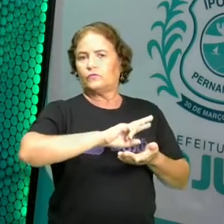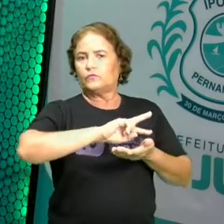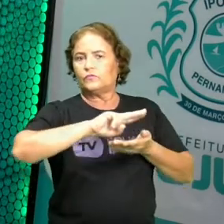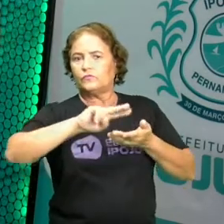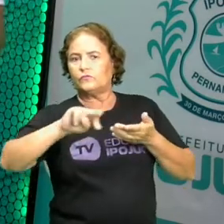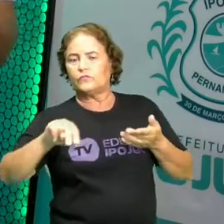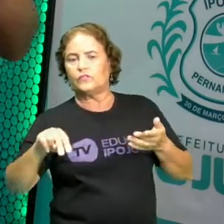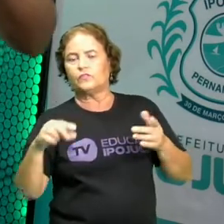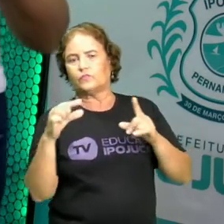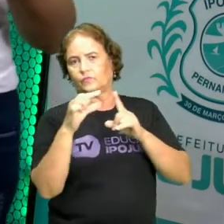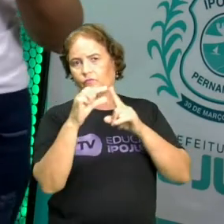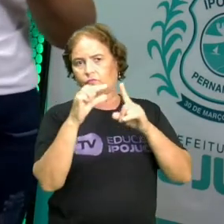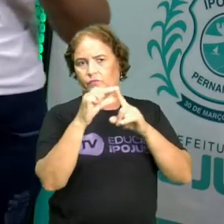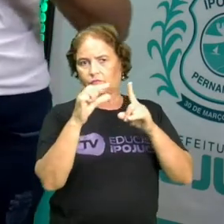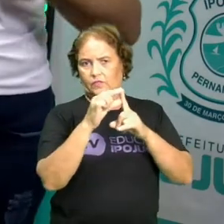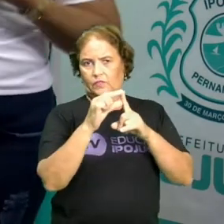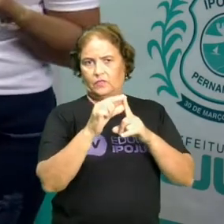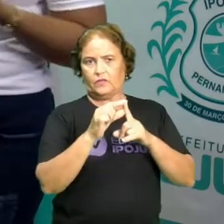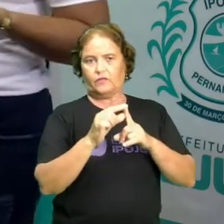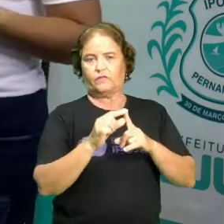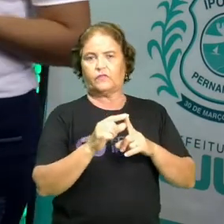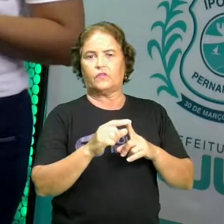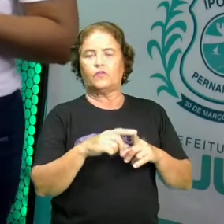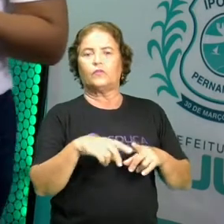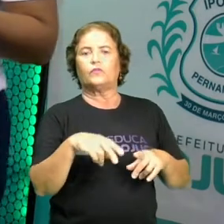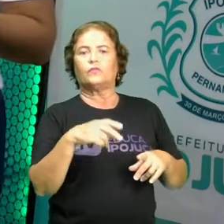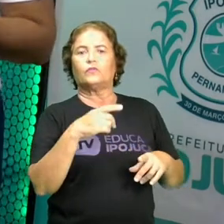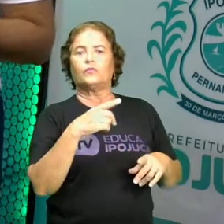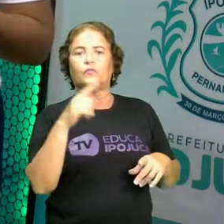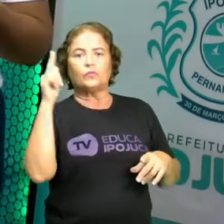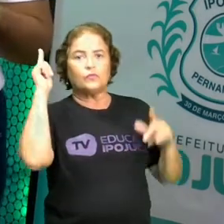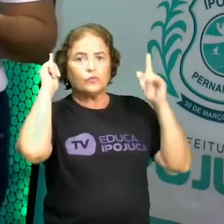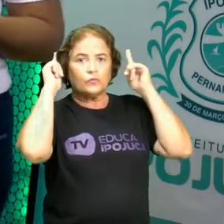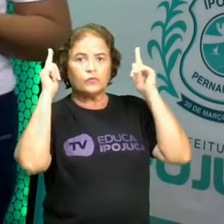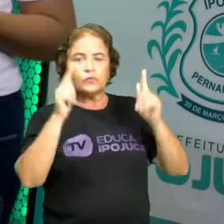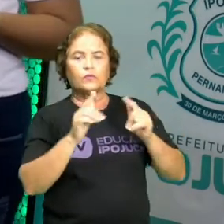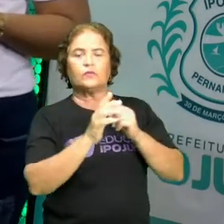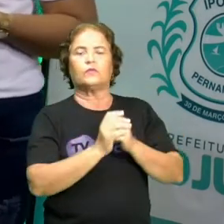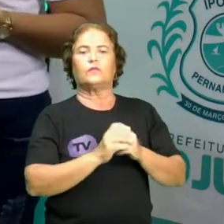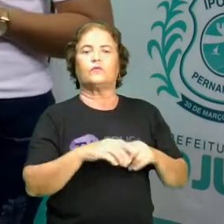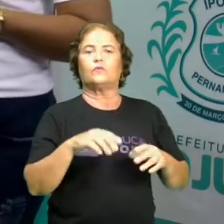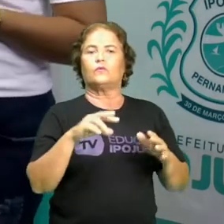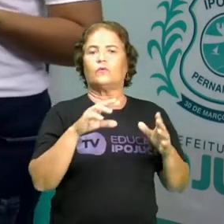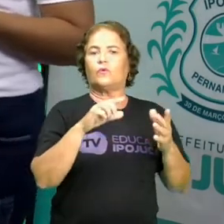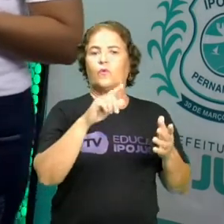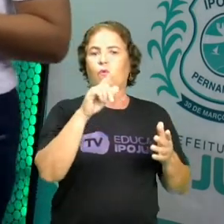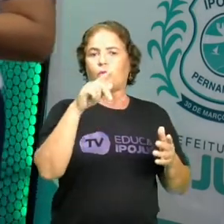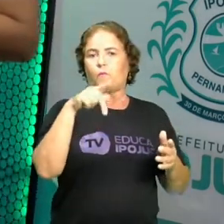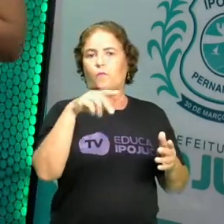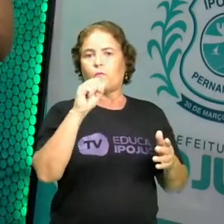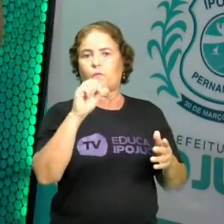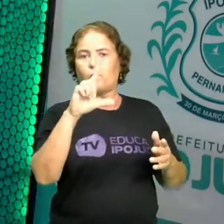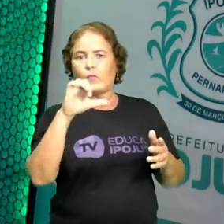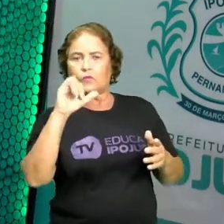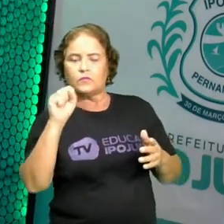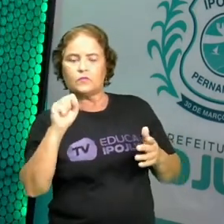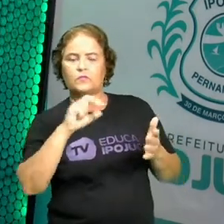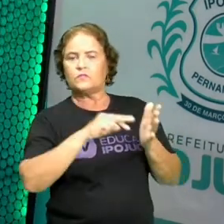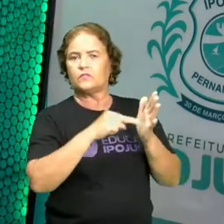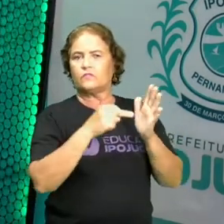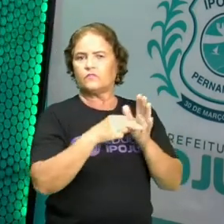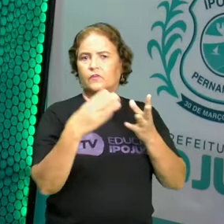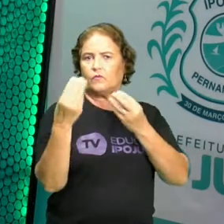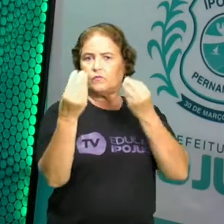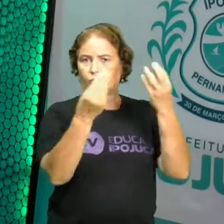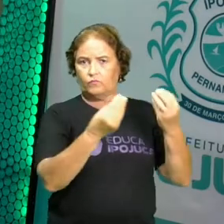polis, significa muitos, enquanto o sema refere-se ao significado. Isso quer dizer que